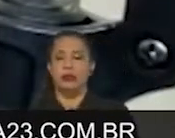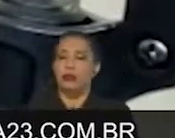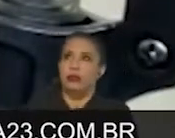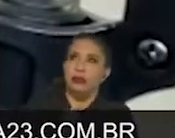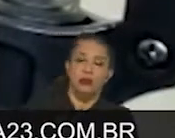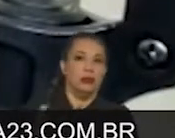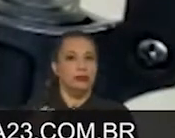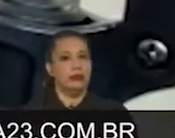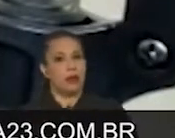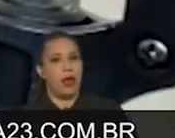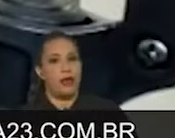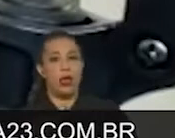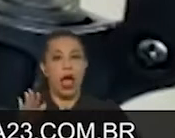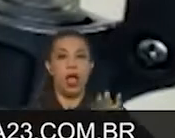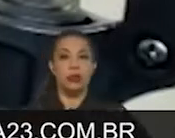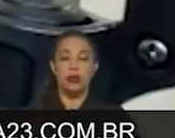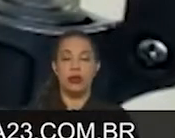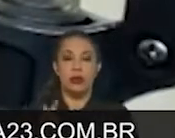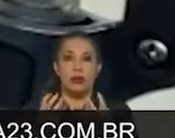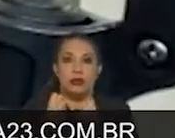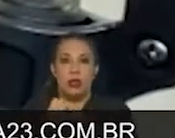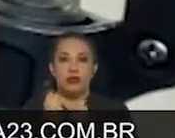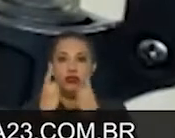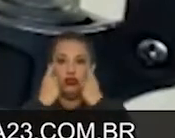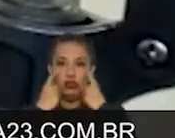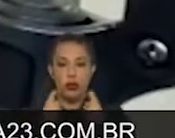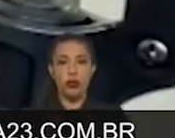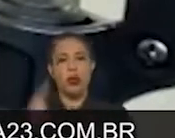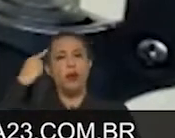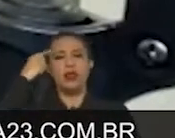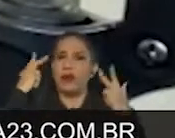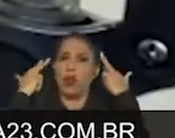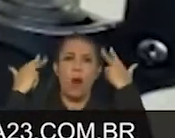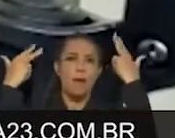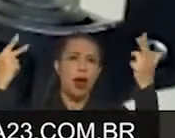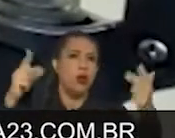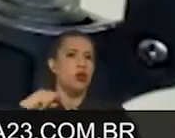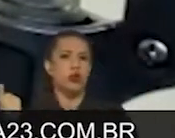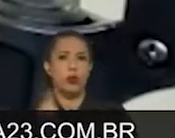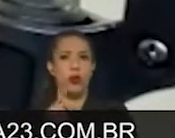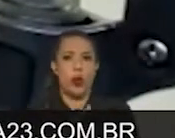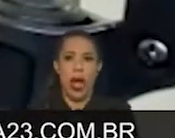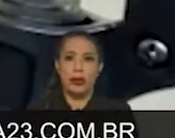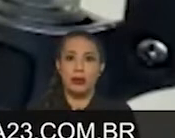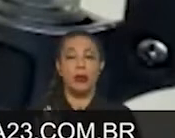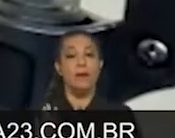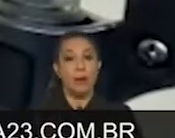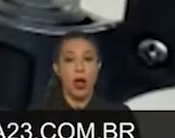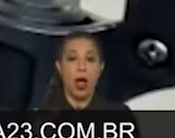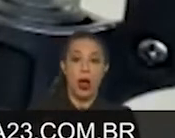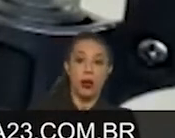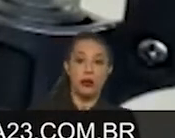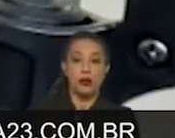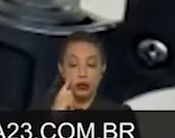insatisfação com a vida, às vezes prendi o choro em algumas situações, eu pensava que isso era normal, que todo mundo era assim. Até quando eu tive